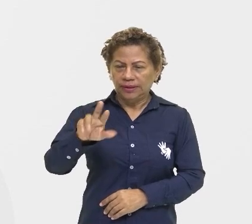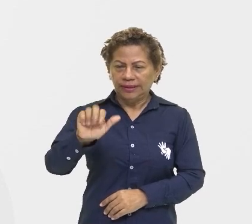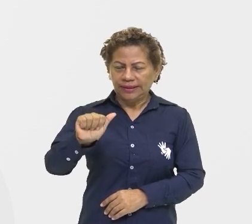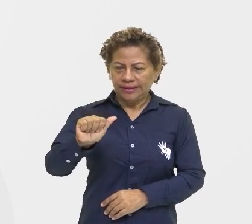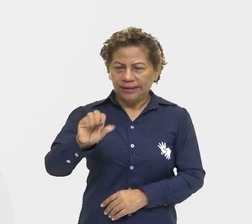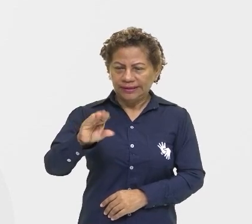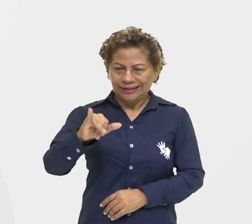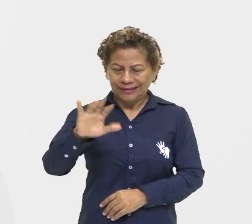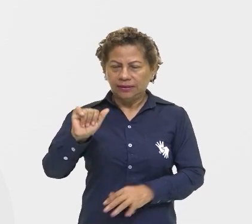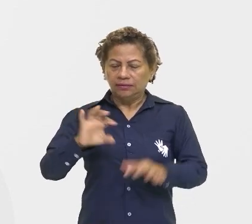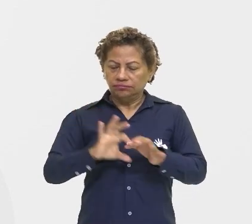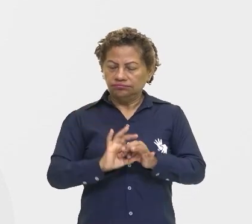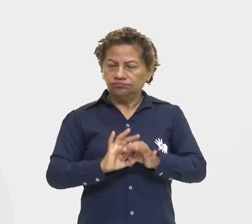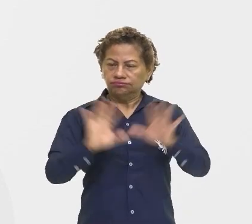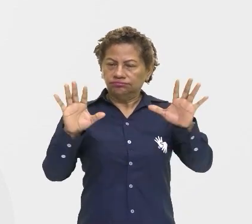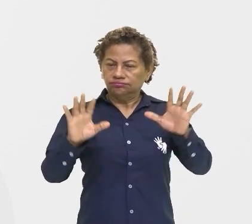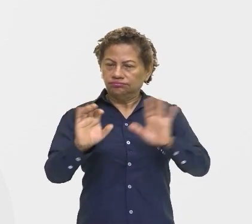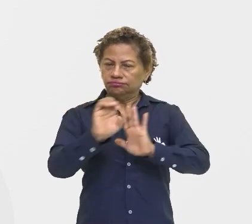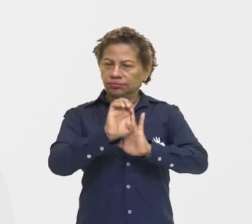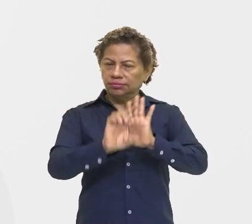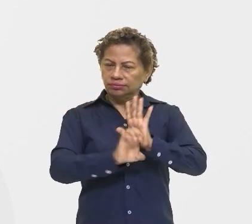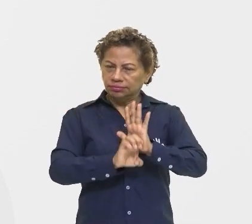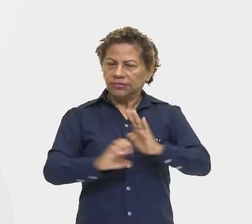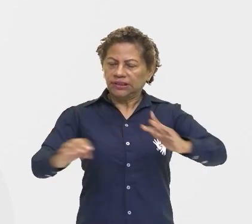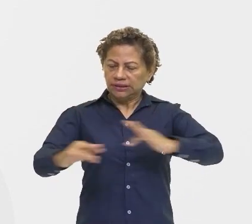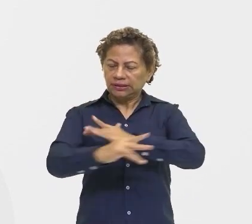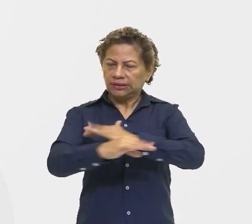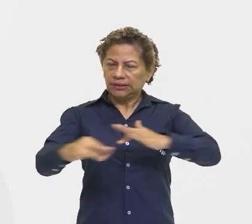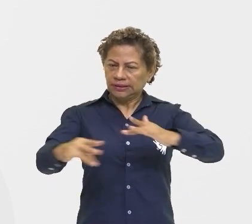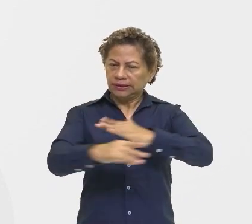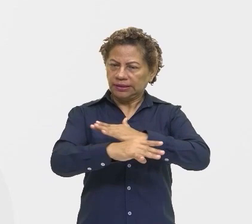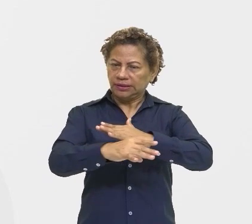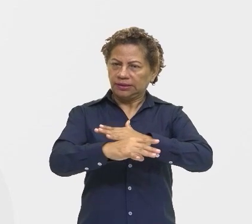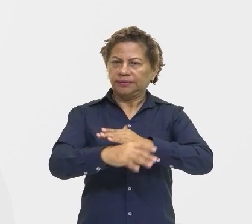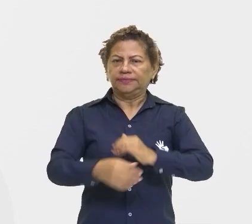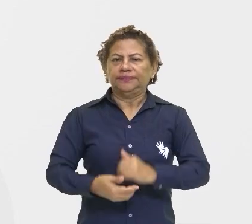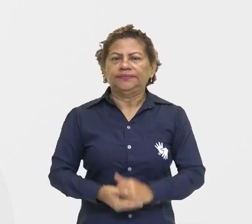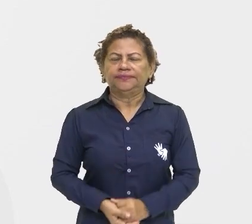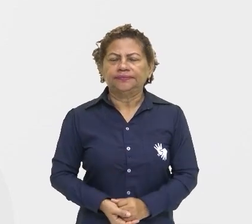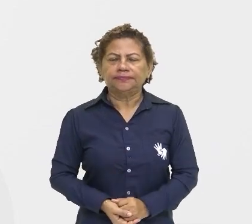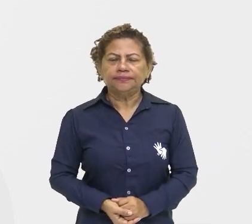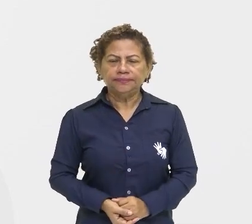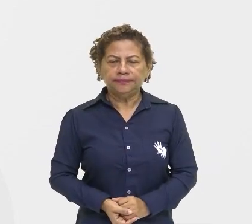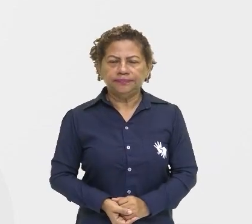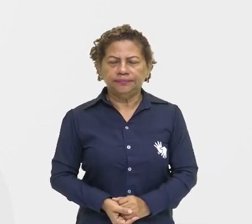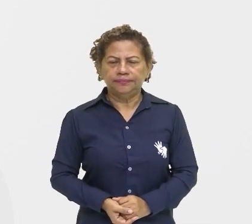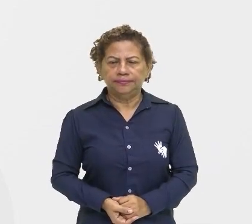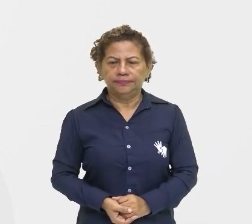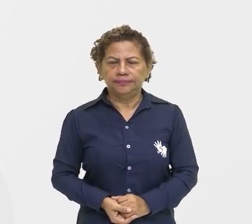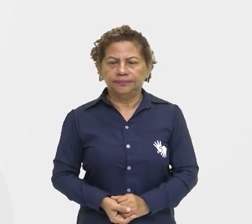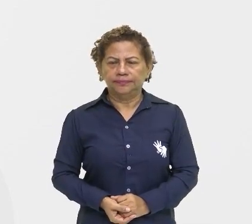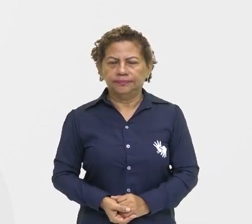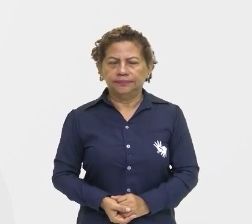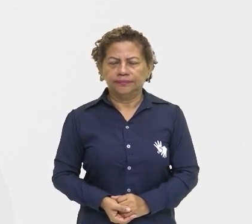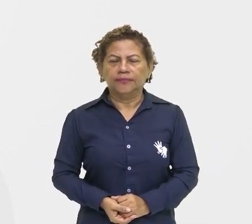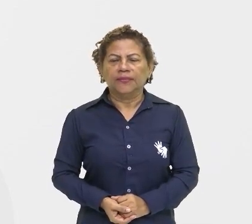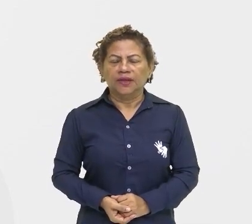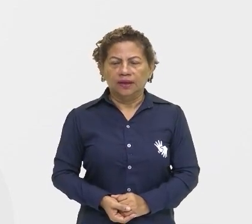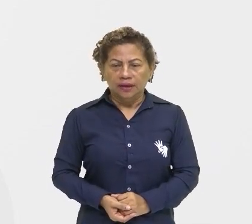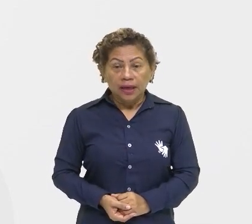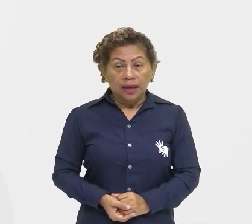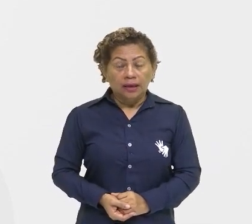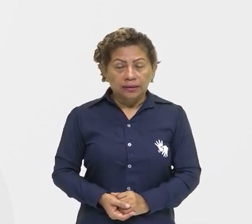democratizar a gestão, a forma como a cidade ela vai ser gerida, através da participação popular.